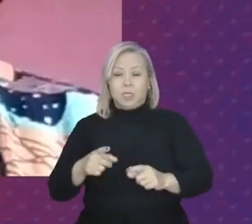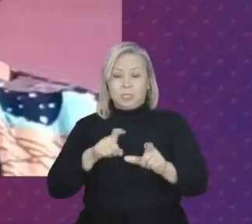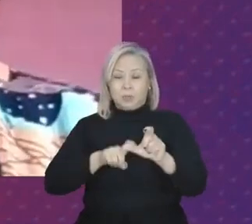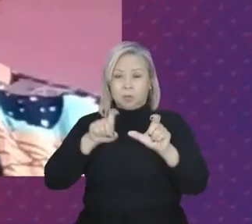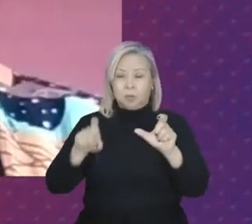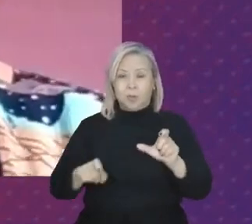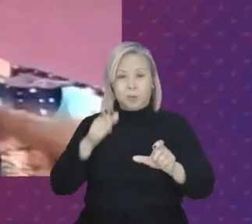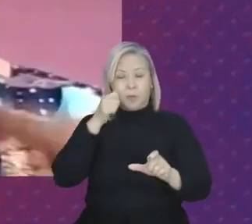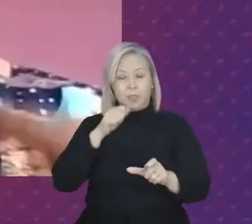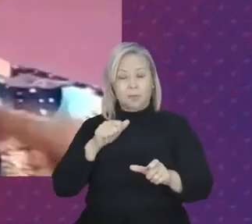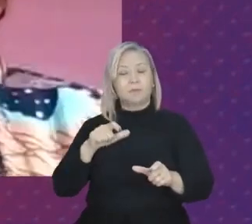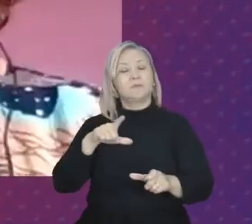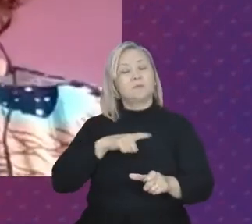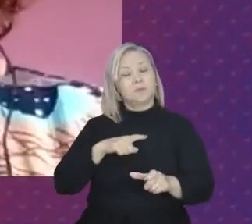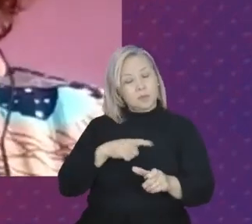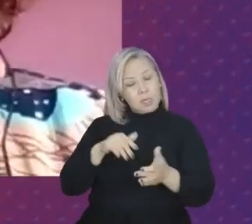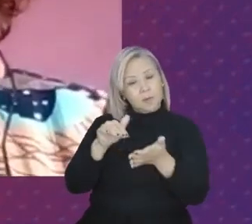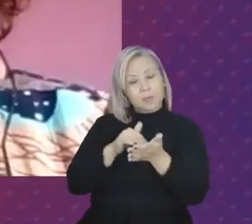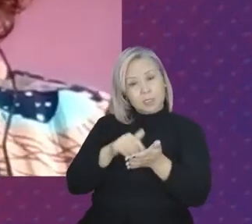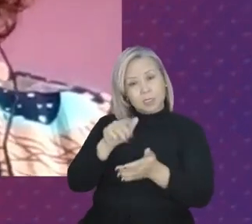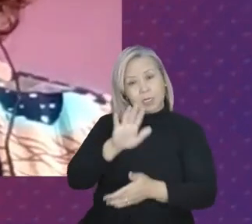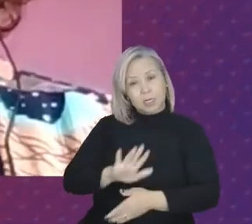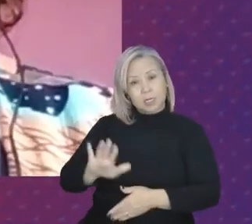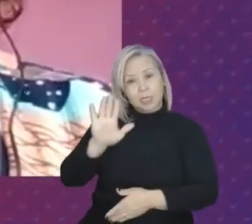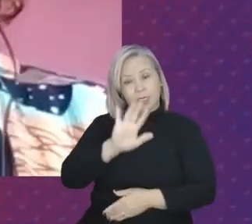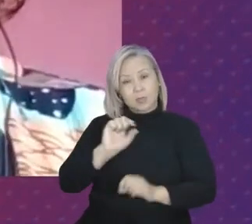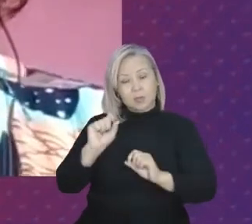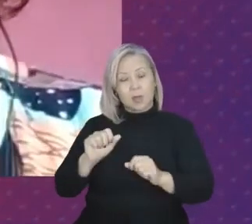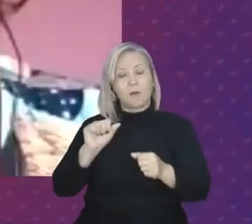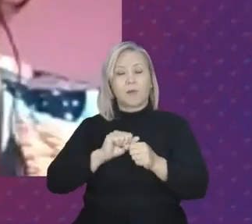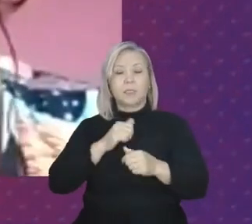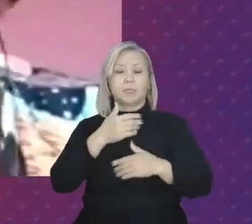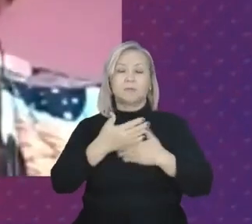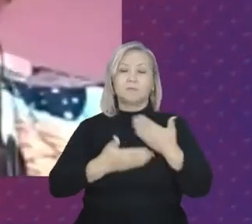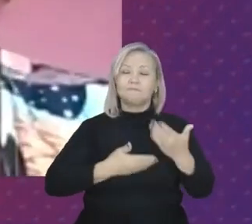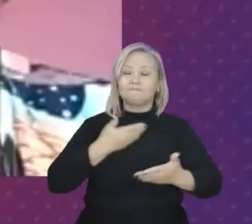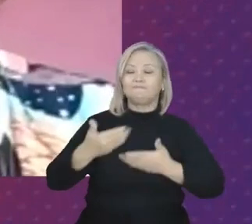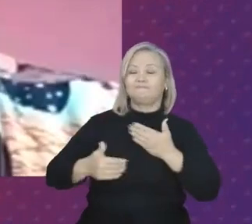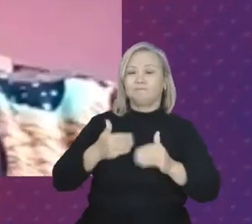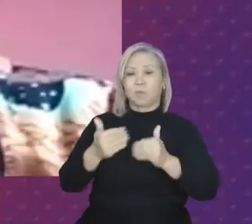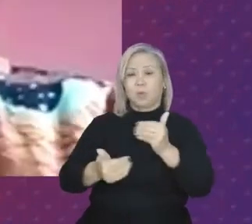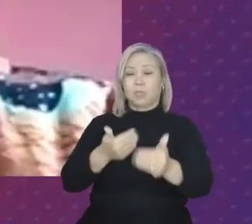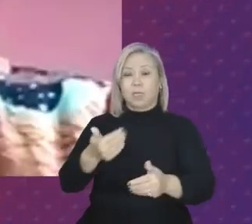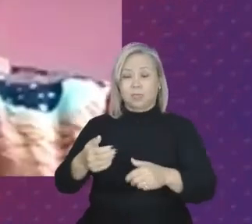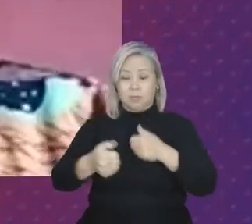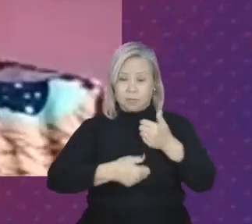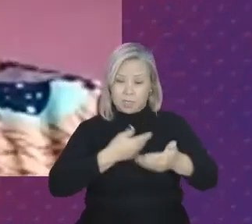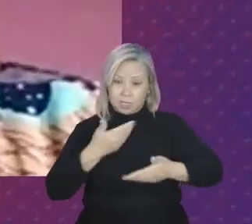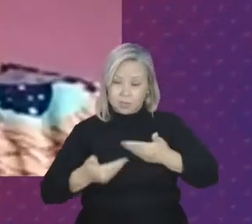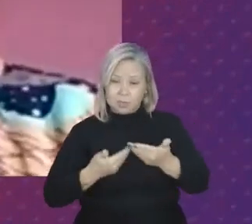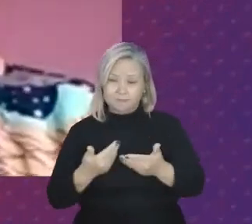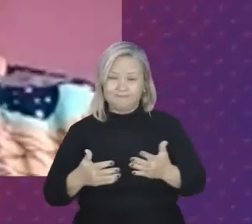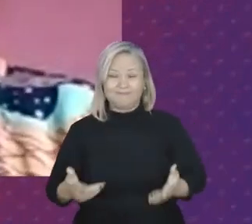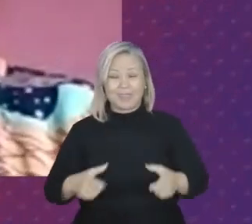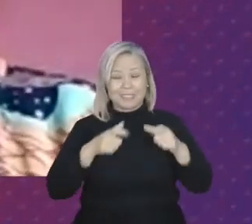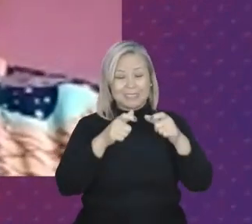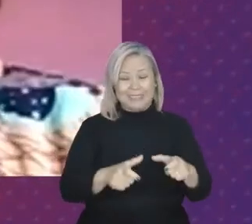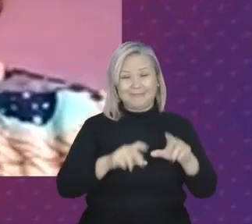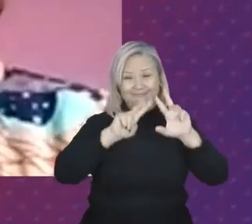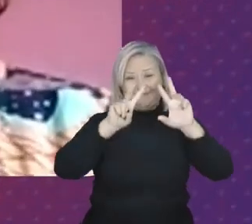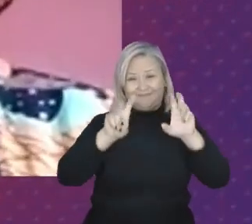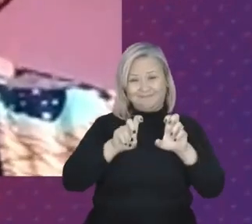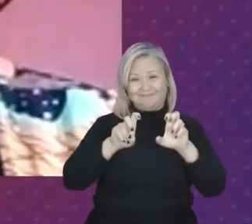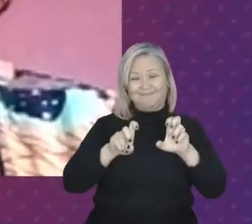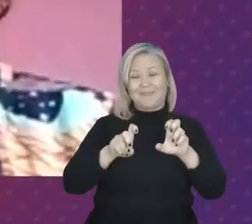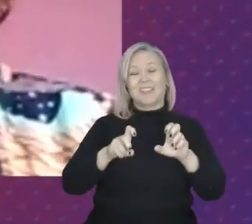tem a Secretaria Nacional fazendo todo o processo de articulação, mas no âmbito da violência doméstica, o que